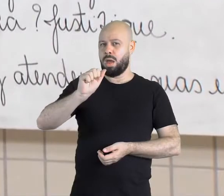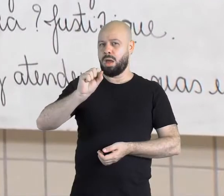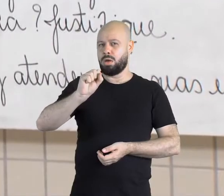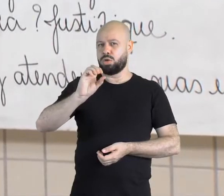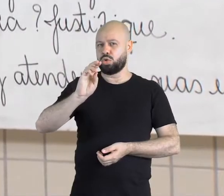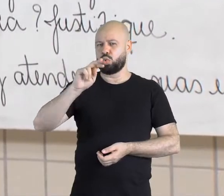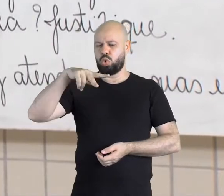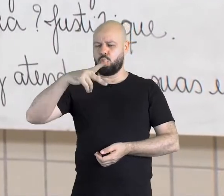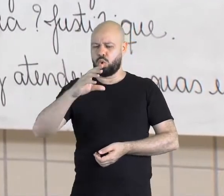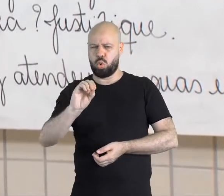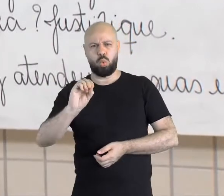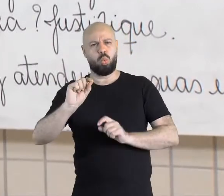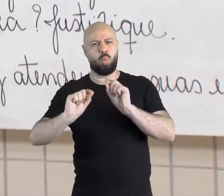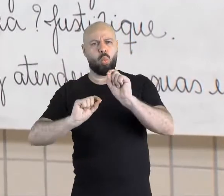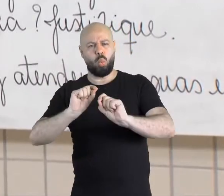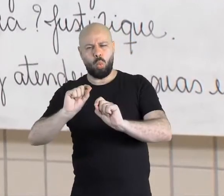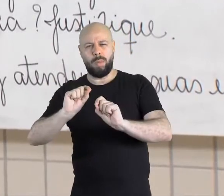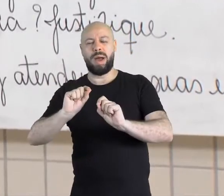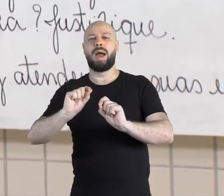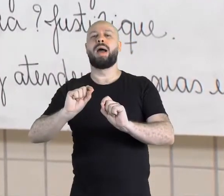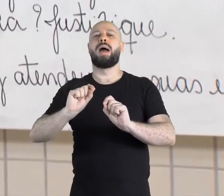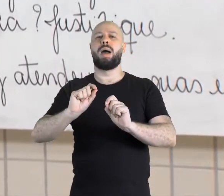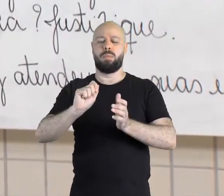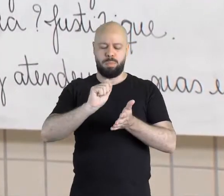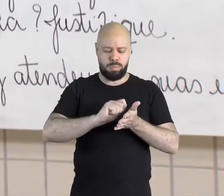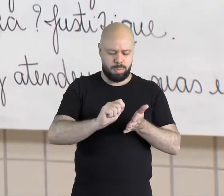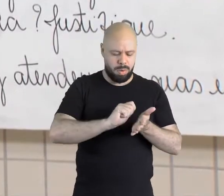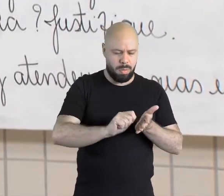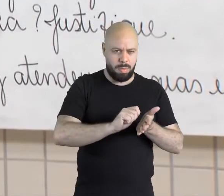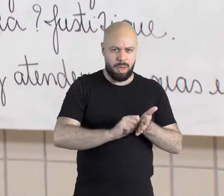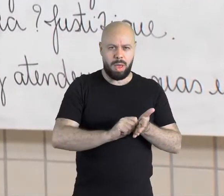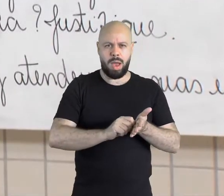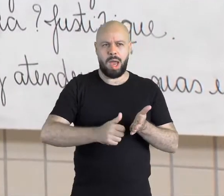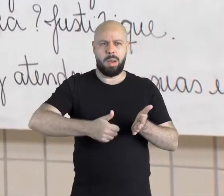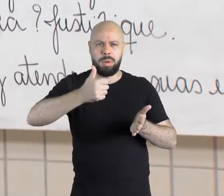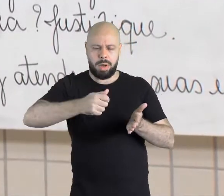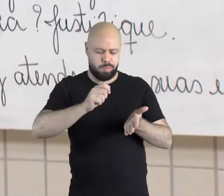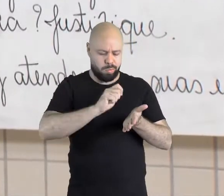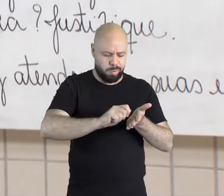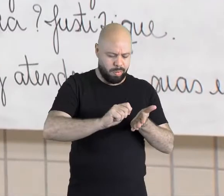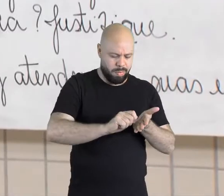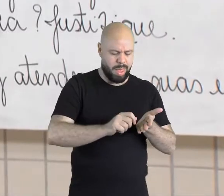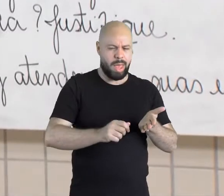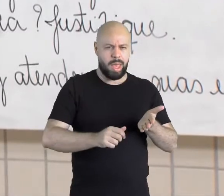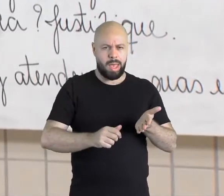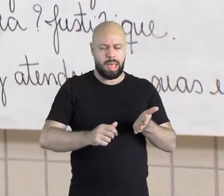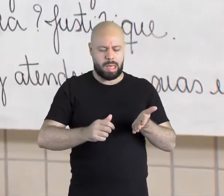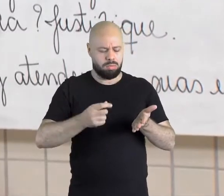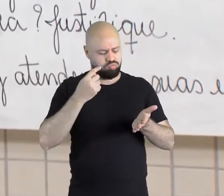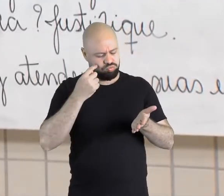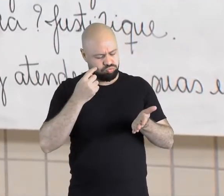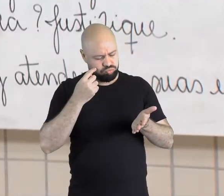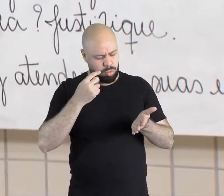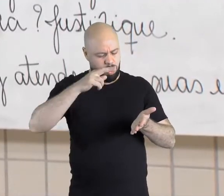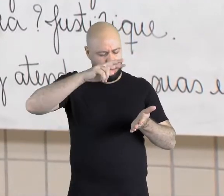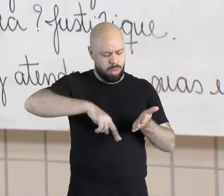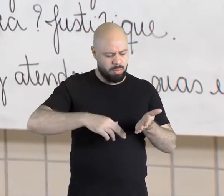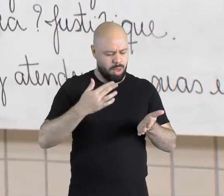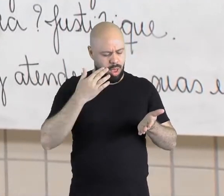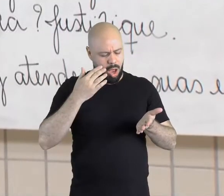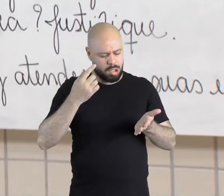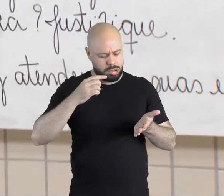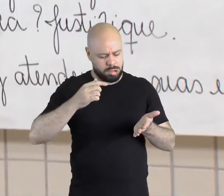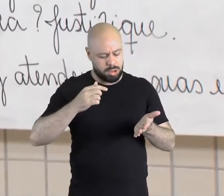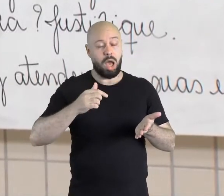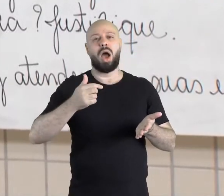rascunho. Vocês irão fazer o rascunho, primeira versão do texto, tá bom? Depois que vocês fizerem essa